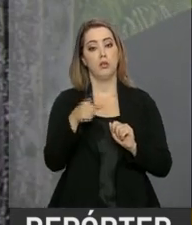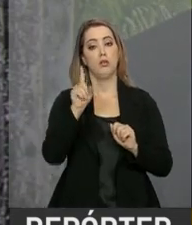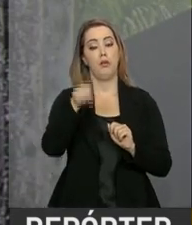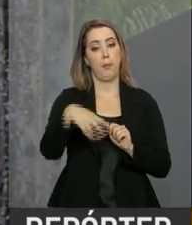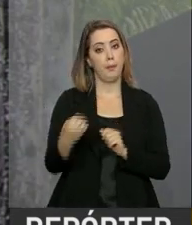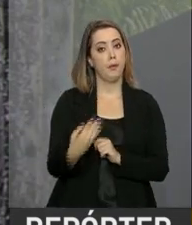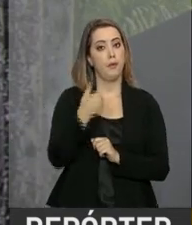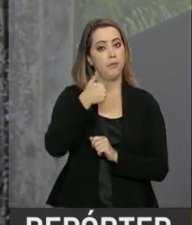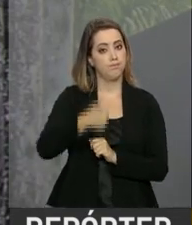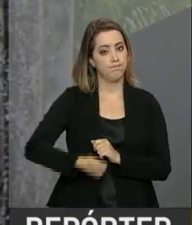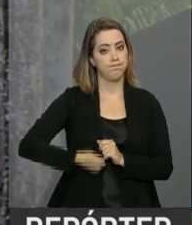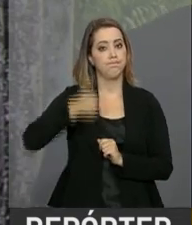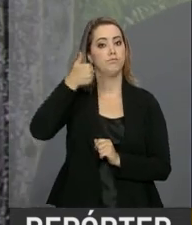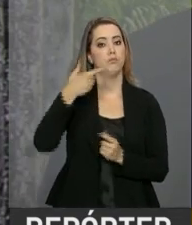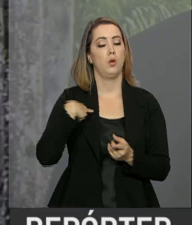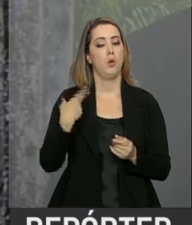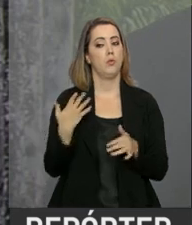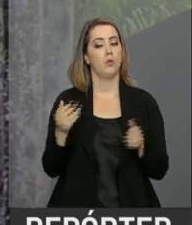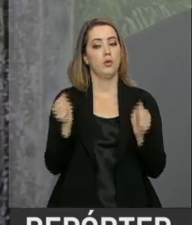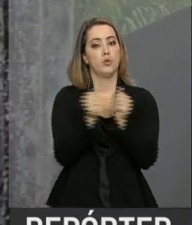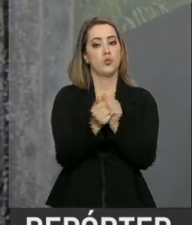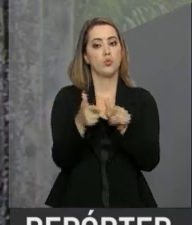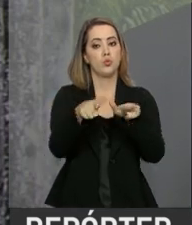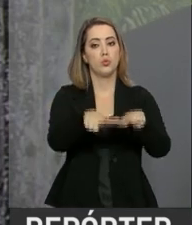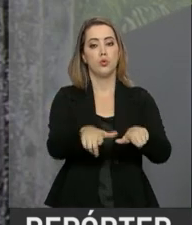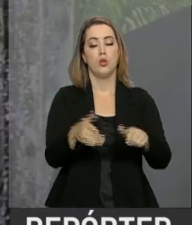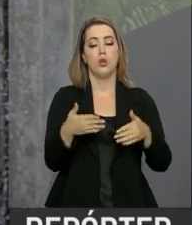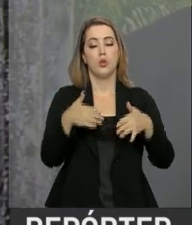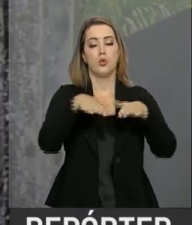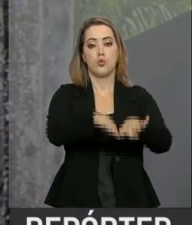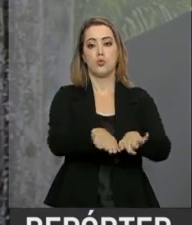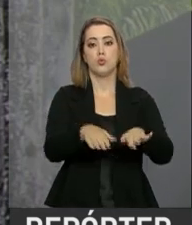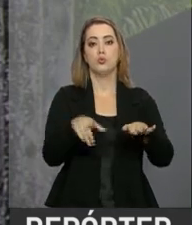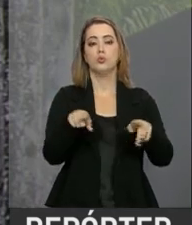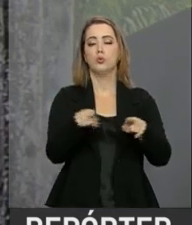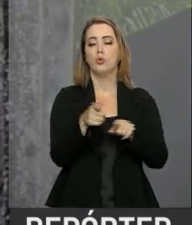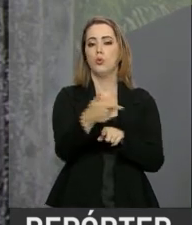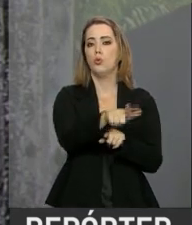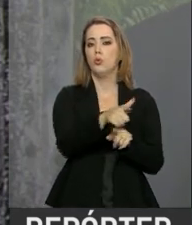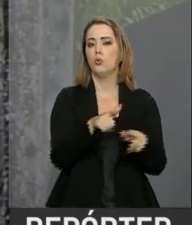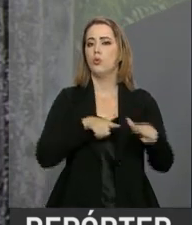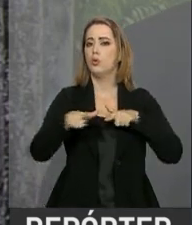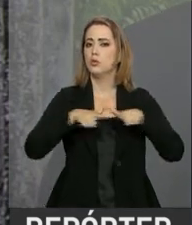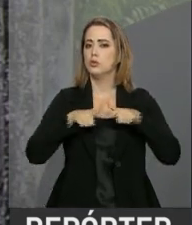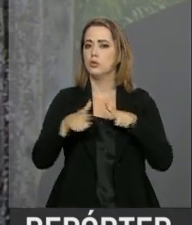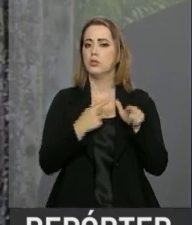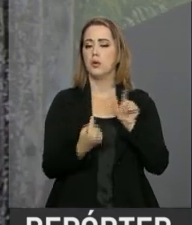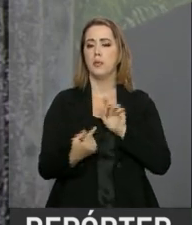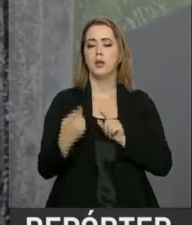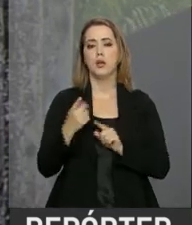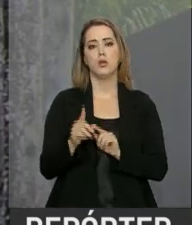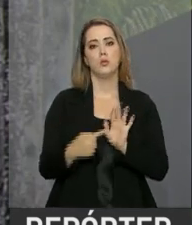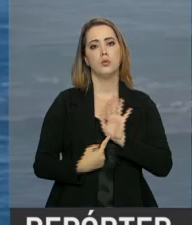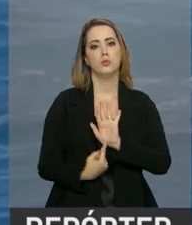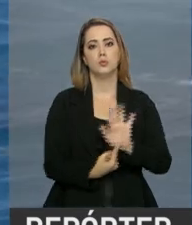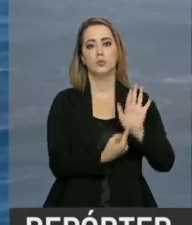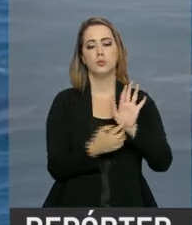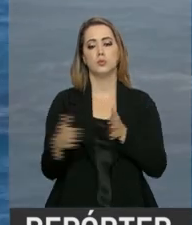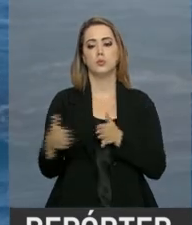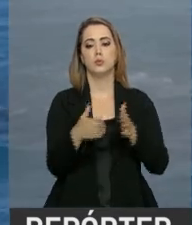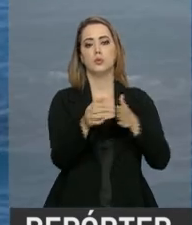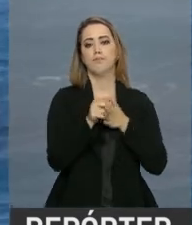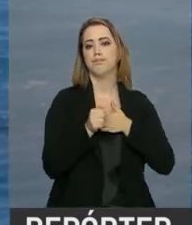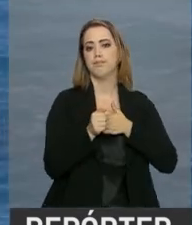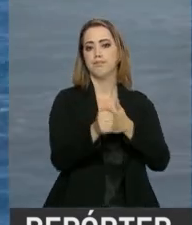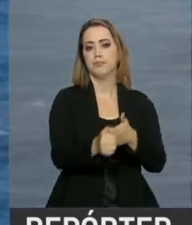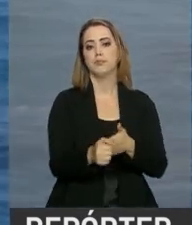é muito bem-vinda porque ela se incorpora a outras ações e a o somatório disso pelo menos aponta um caminho pra gente seguir para ser